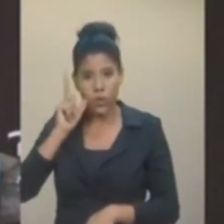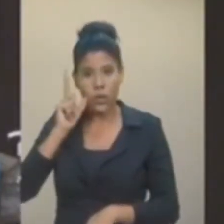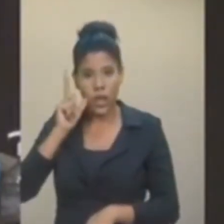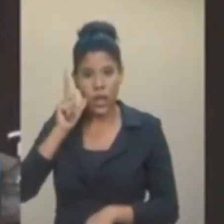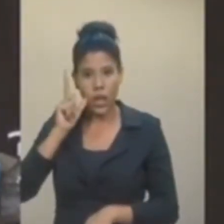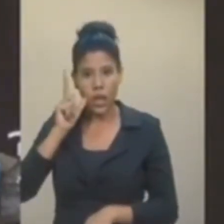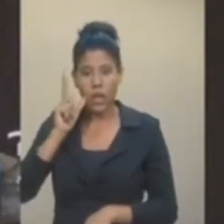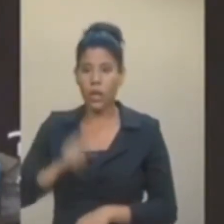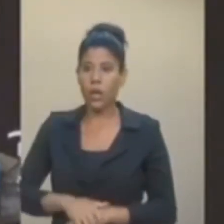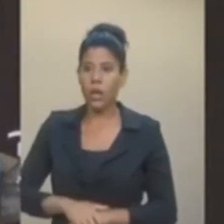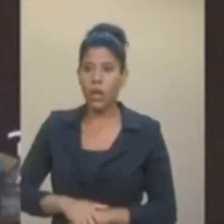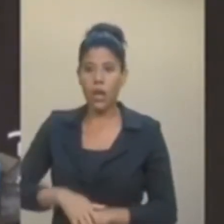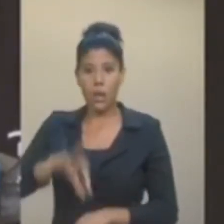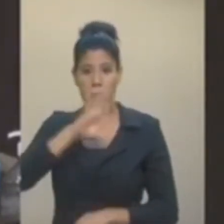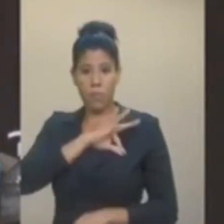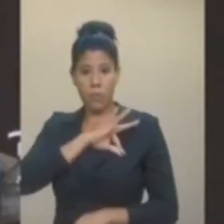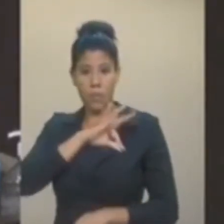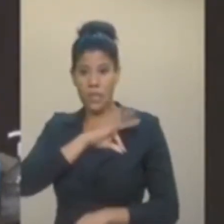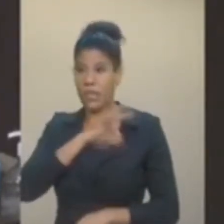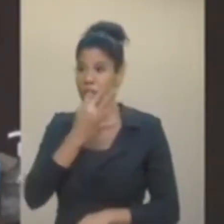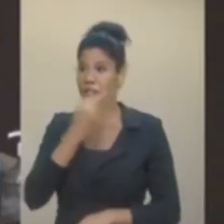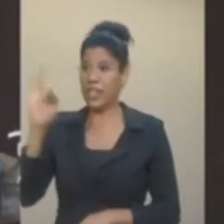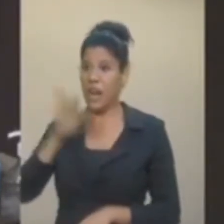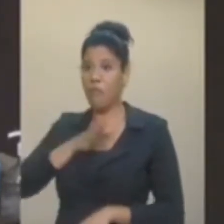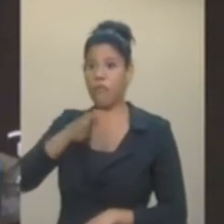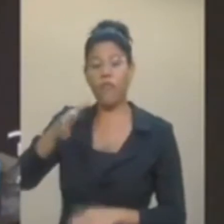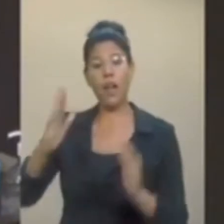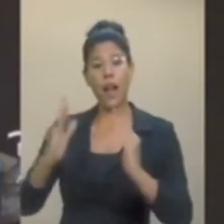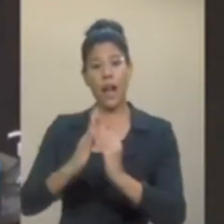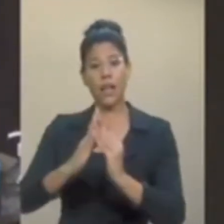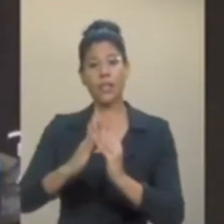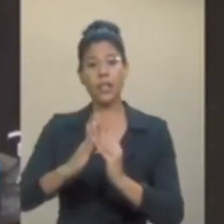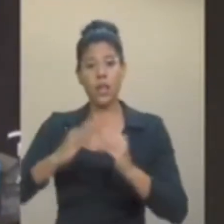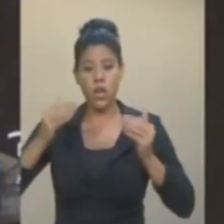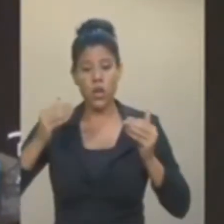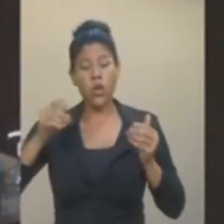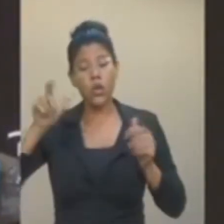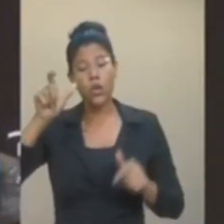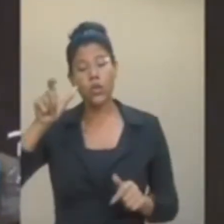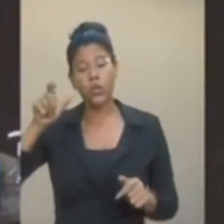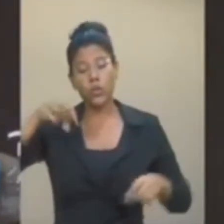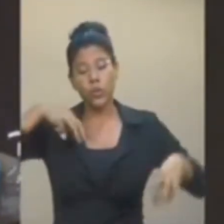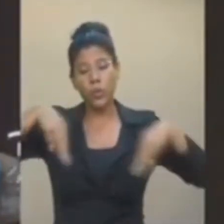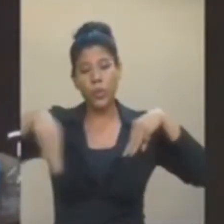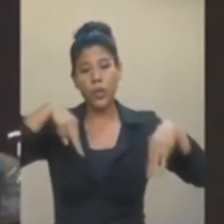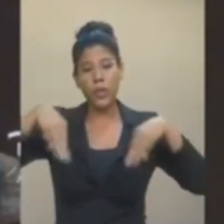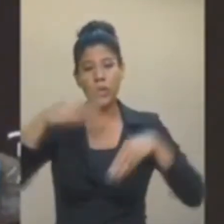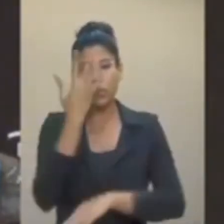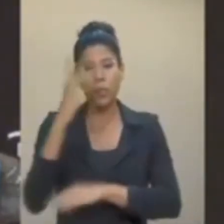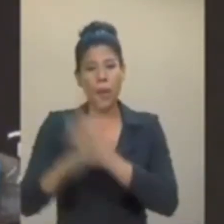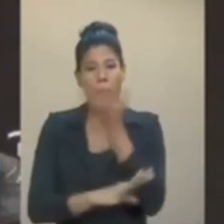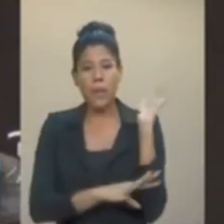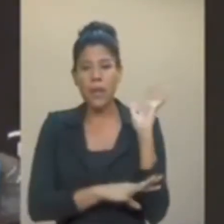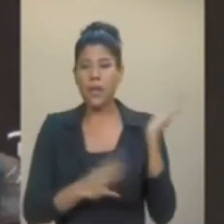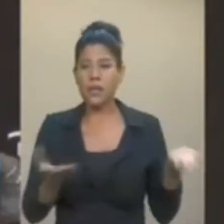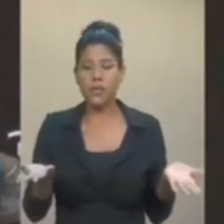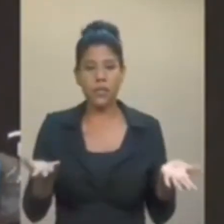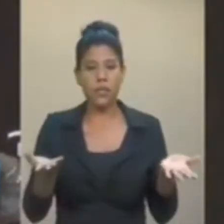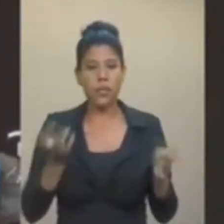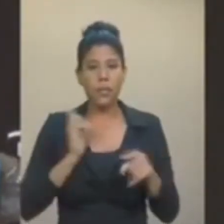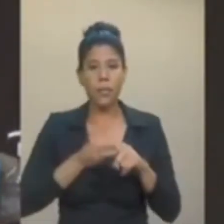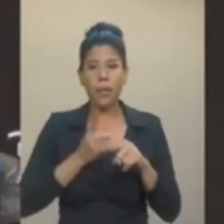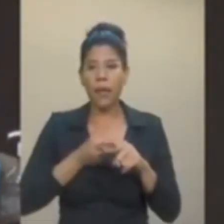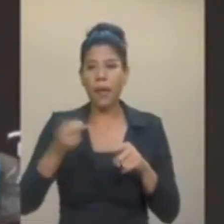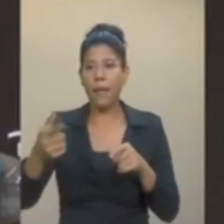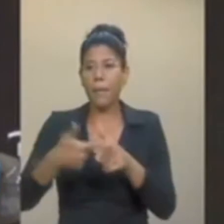do Meio Ambiente. Fome, doença, autoritarismo. Eu fico pensando nesse centenário de